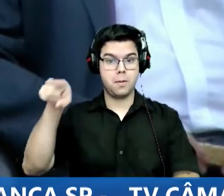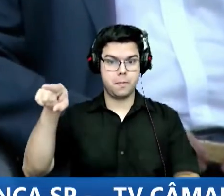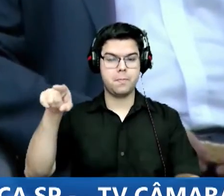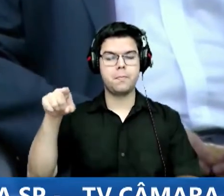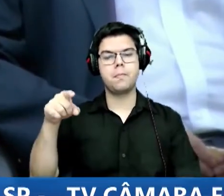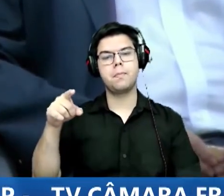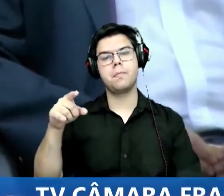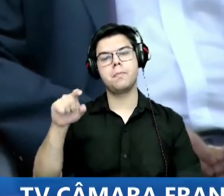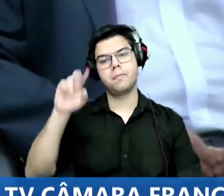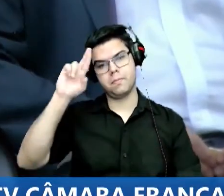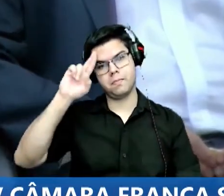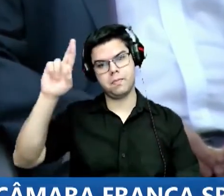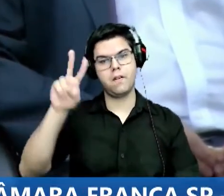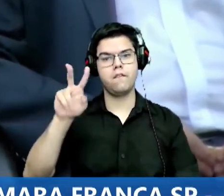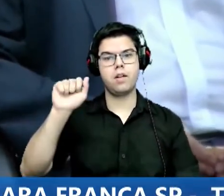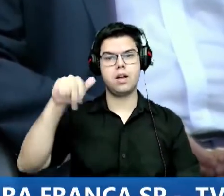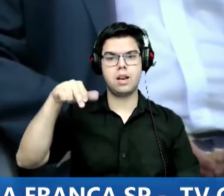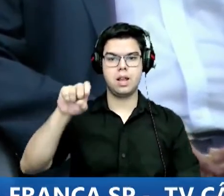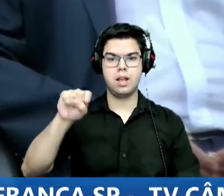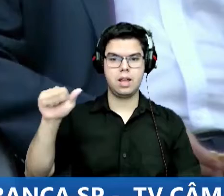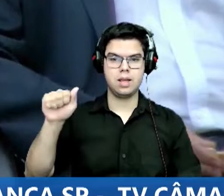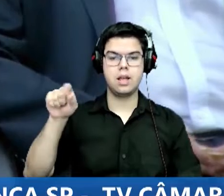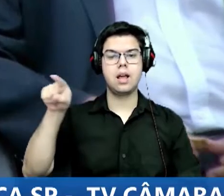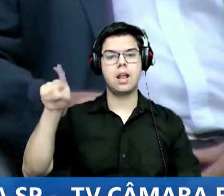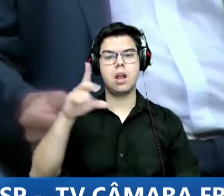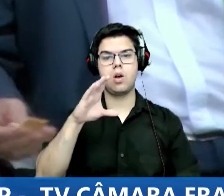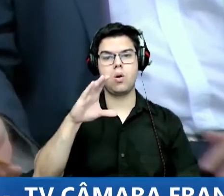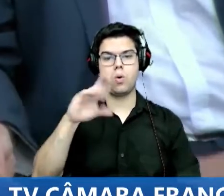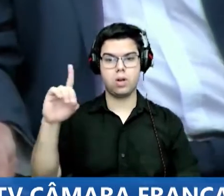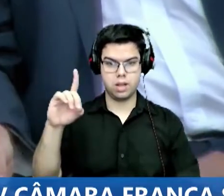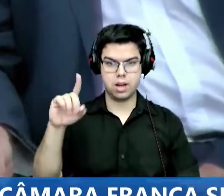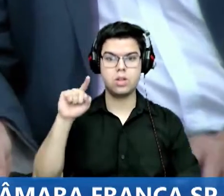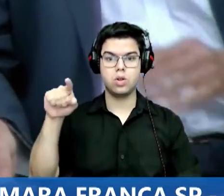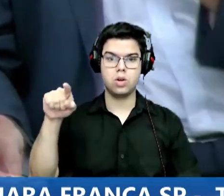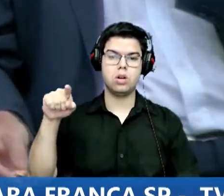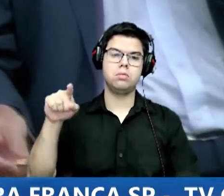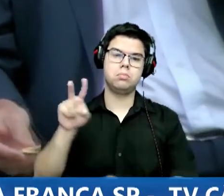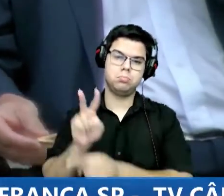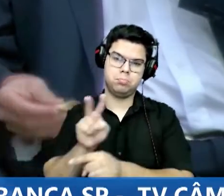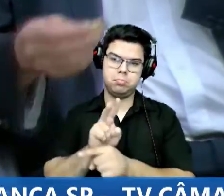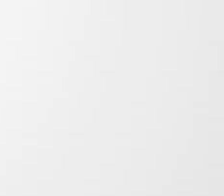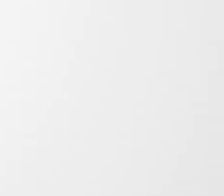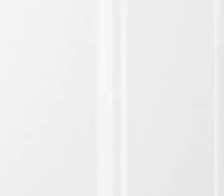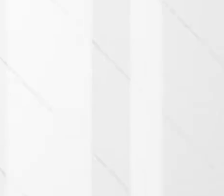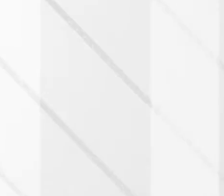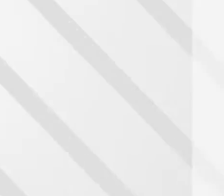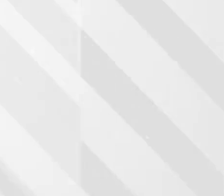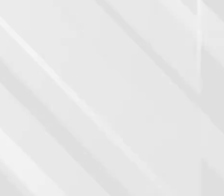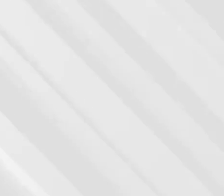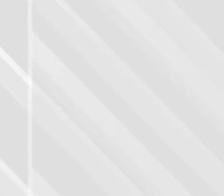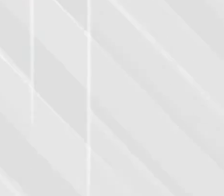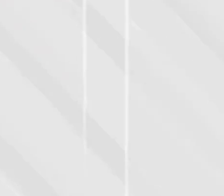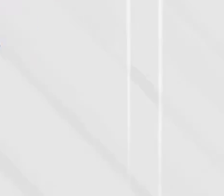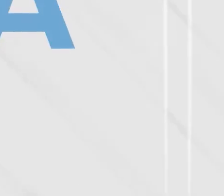do Fórum Municipal de Prevenção e Erradicação do Trabalho Infantil em Franca.